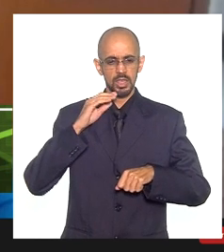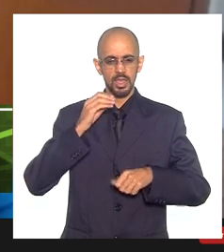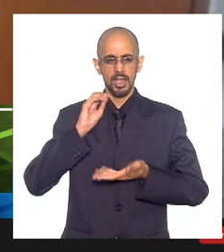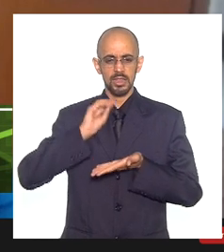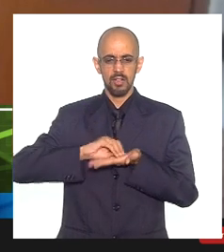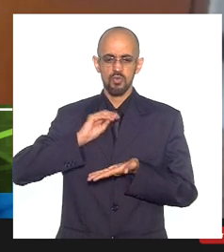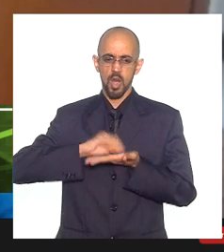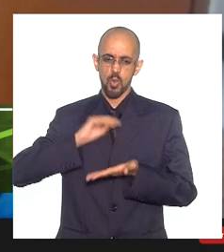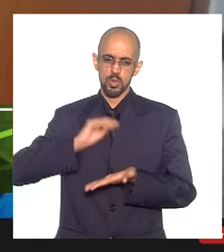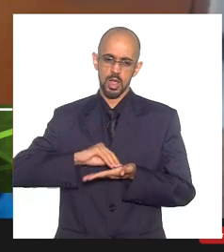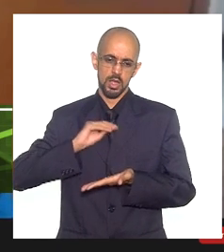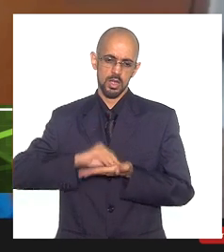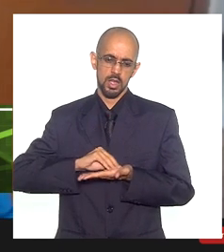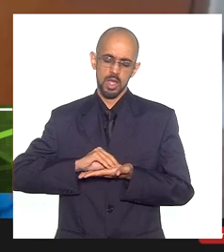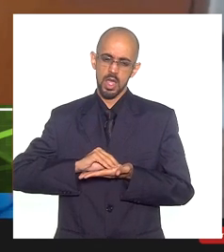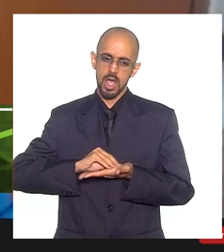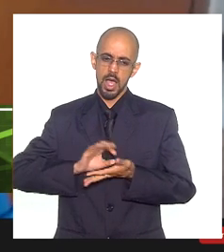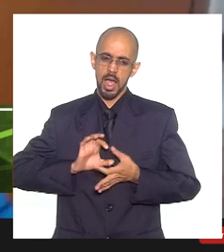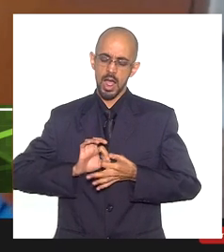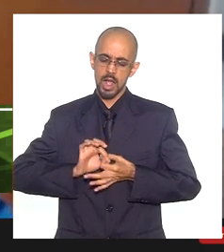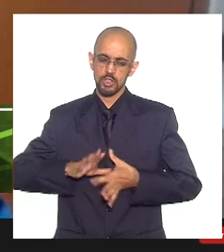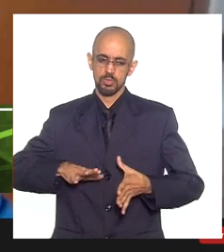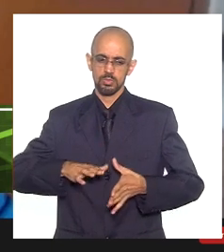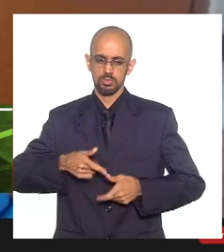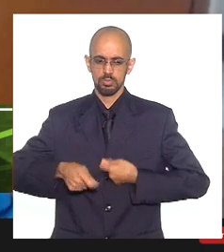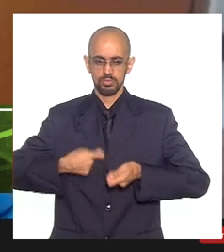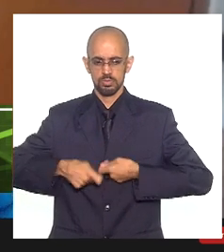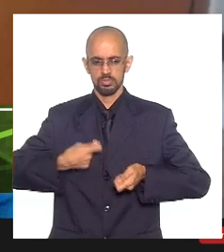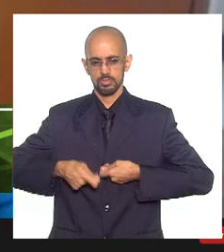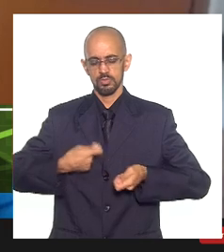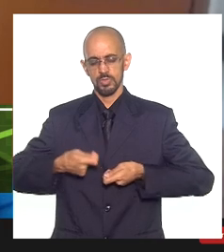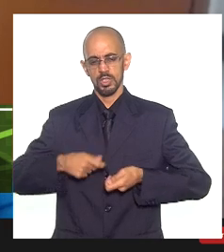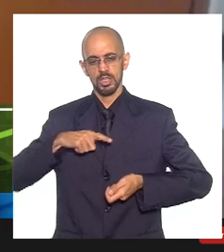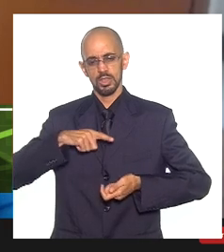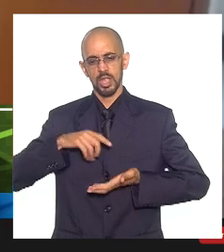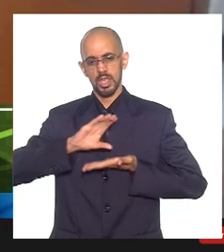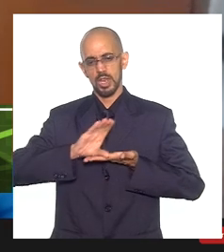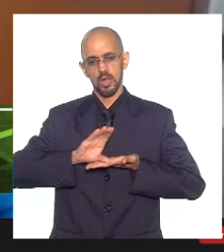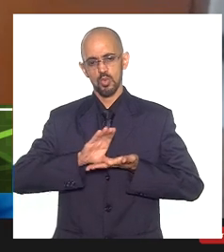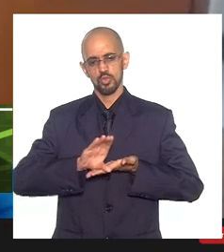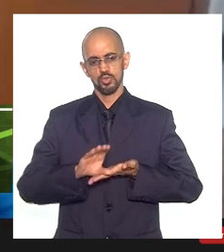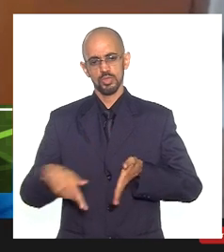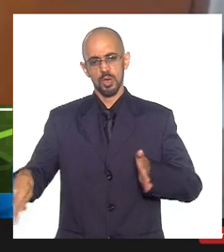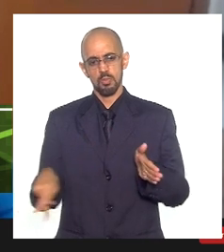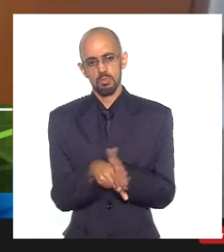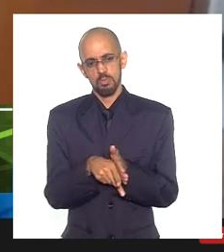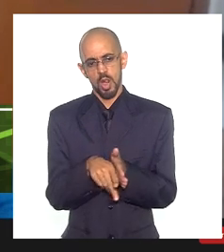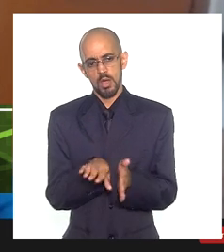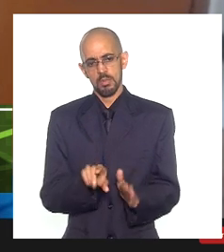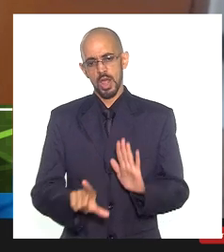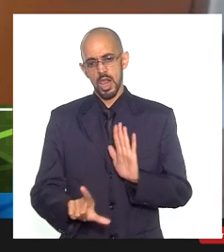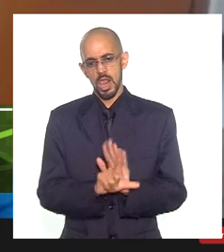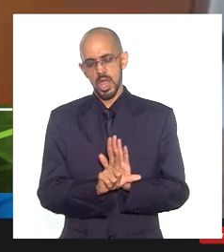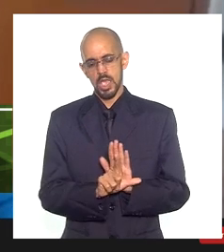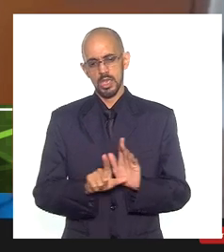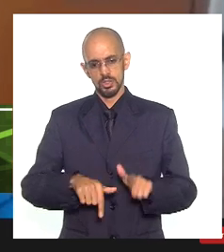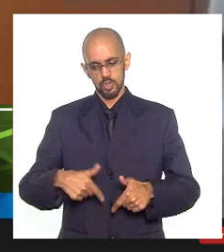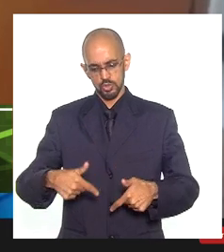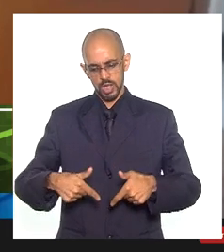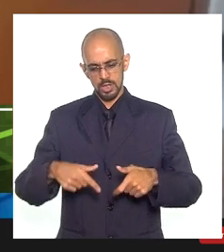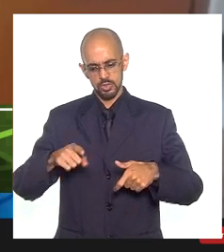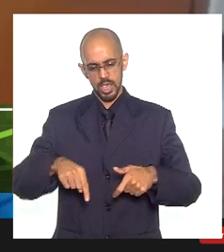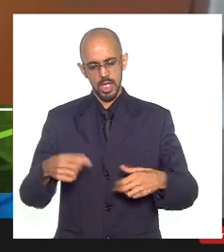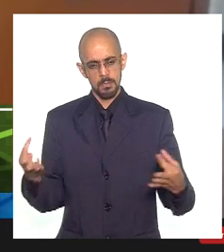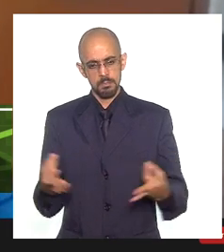administrativa que a universidade tem constitucionalmente definida onde seus atos são perfeitos e